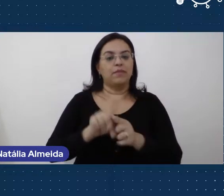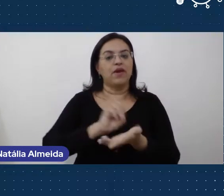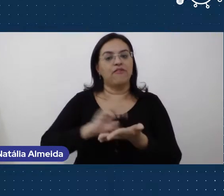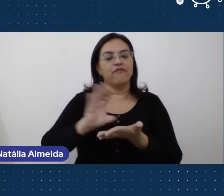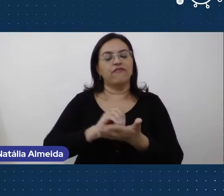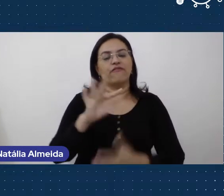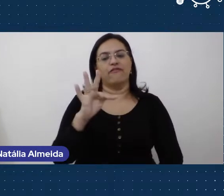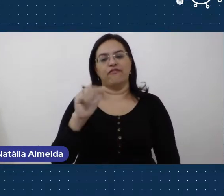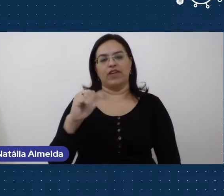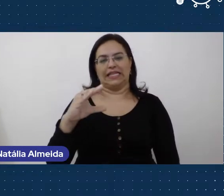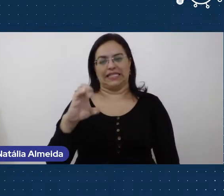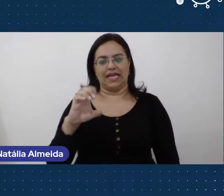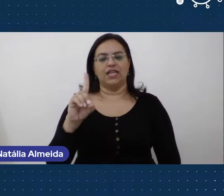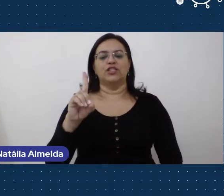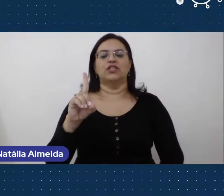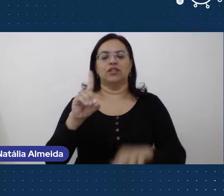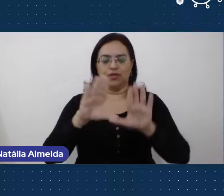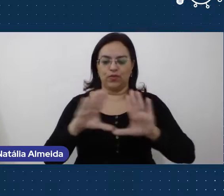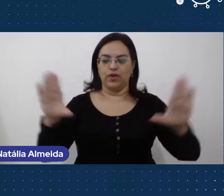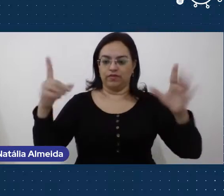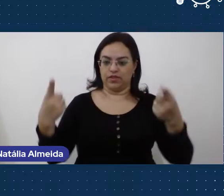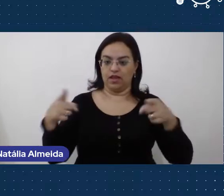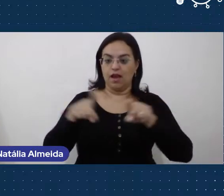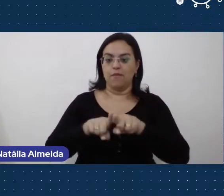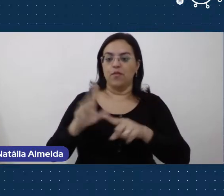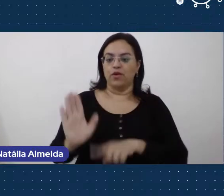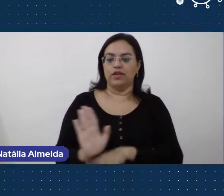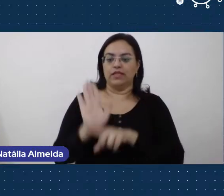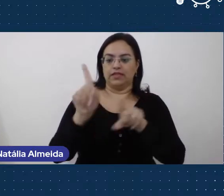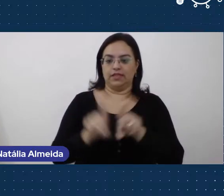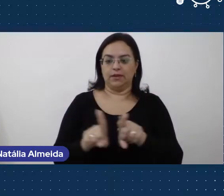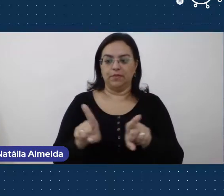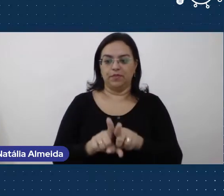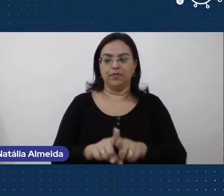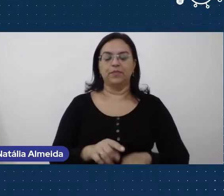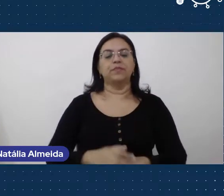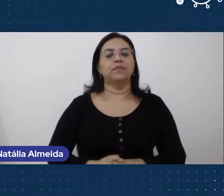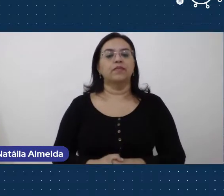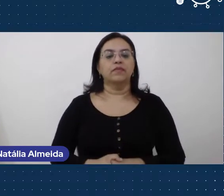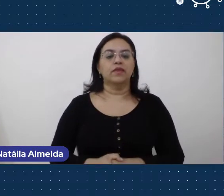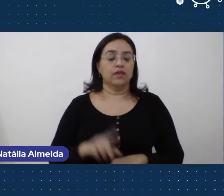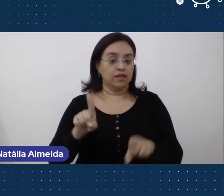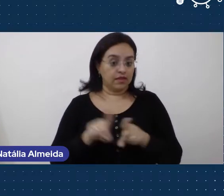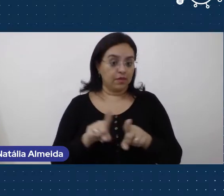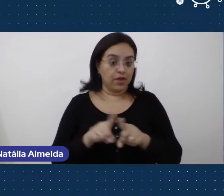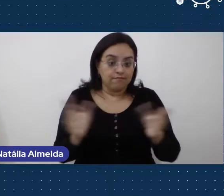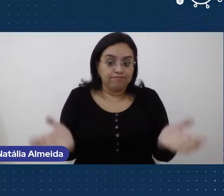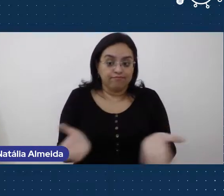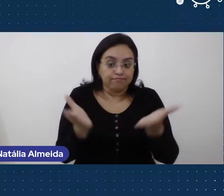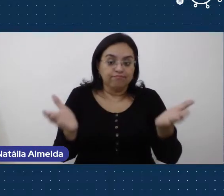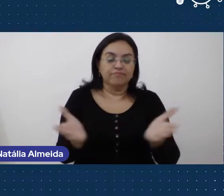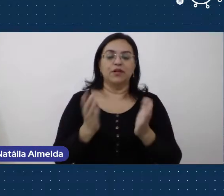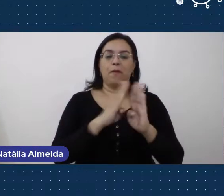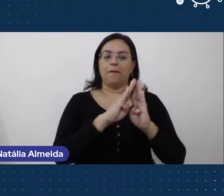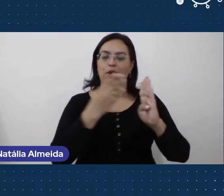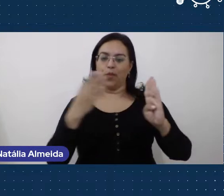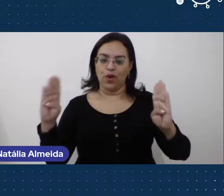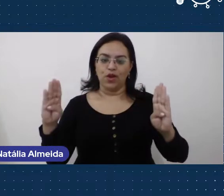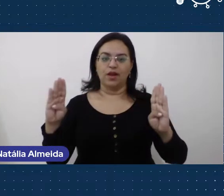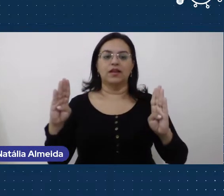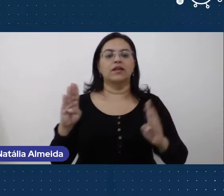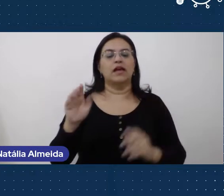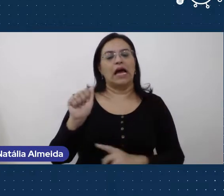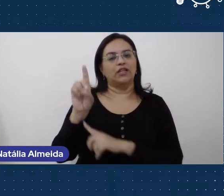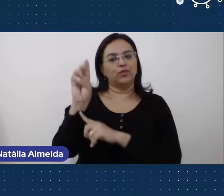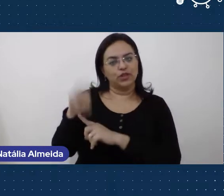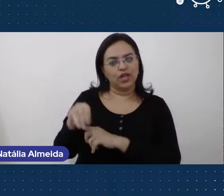FACED, nossa grande parceira e apoiadora também, a promoção do evento, né, sobre da biblioteca universitária, nossa